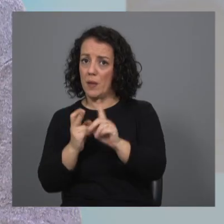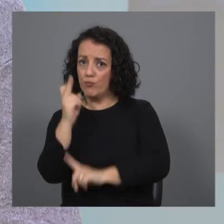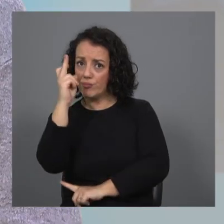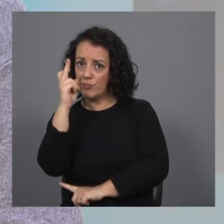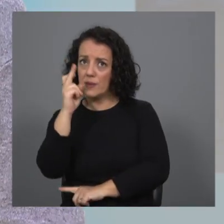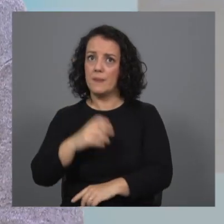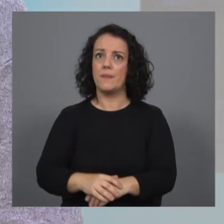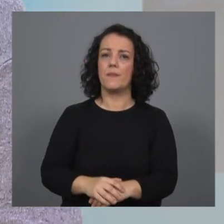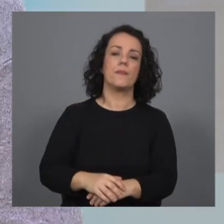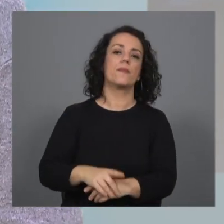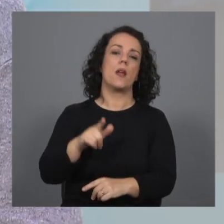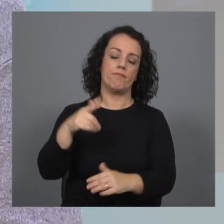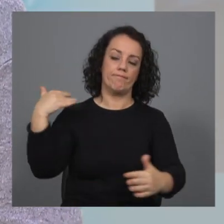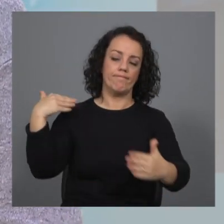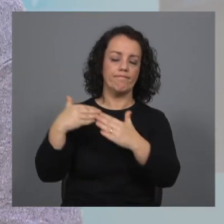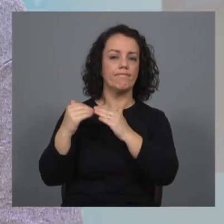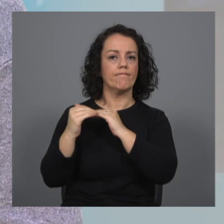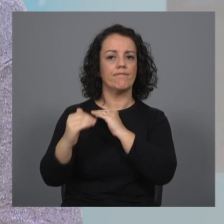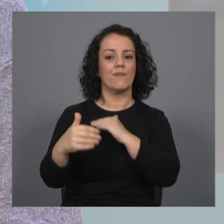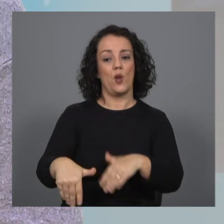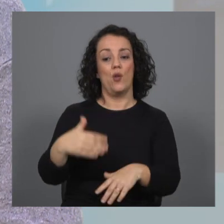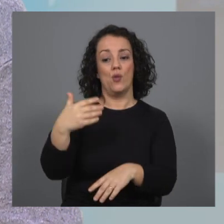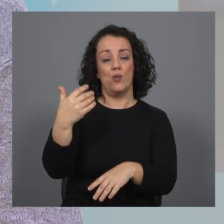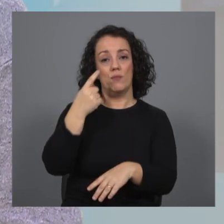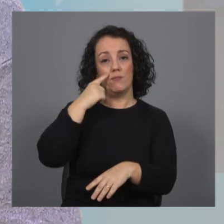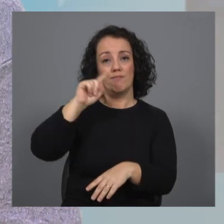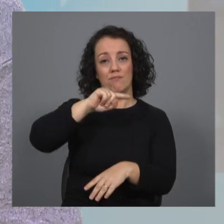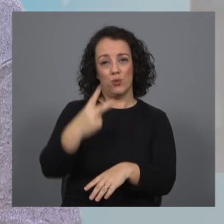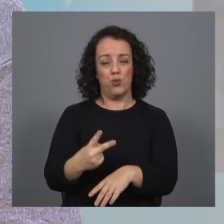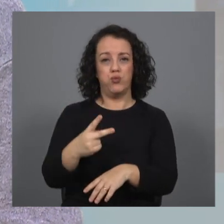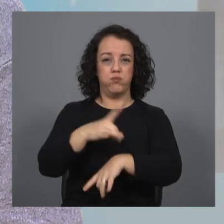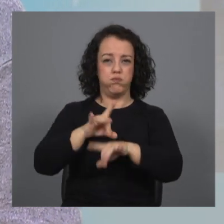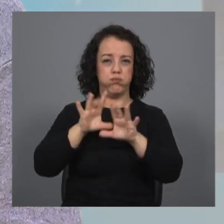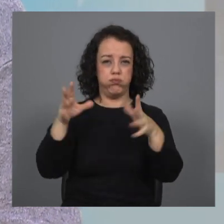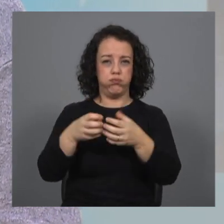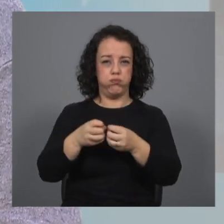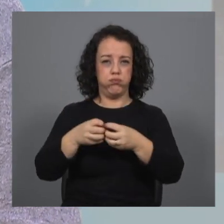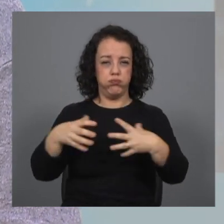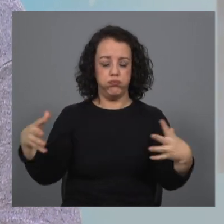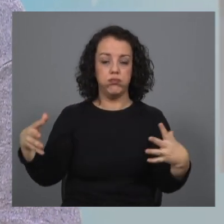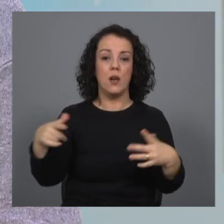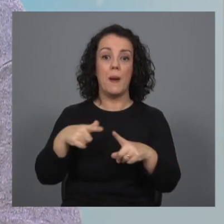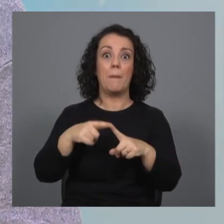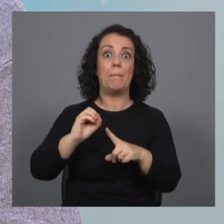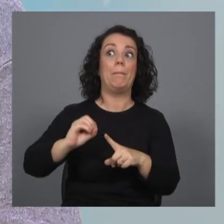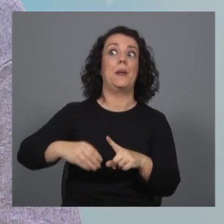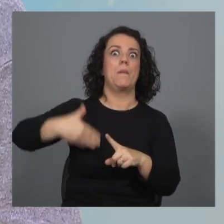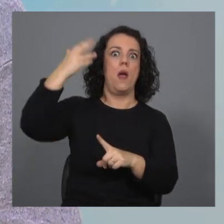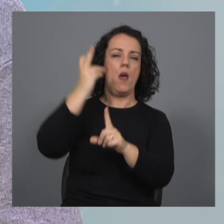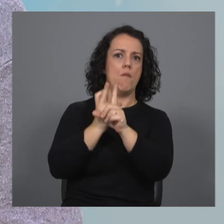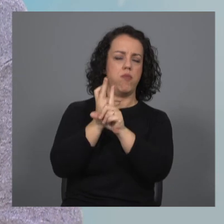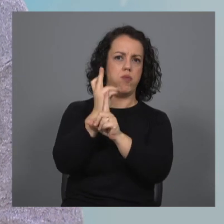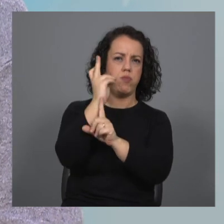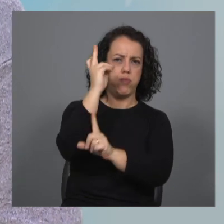São números que se têm mantido nesta segunda vaga, aumentaram muitíssimo na altura, na primeira vaga,